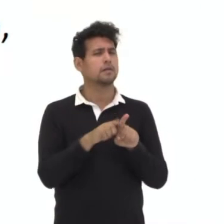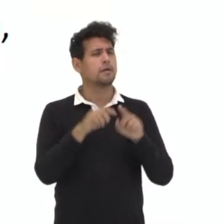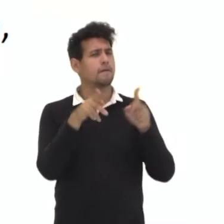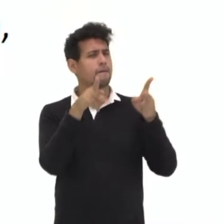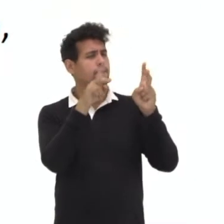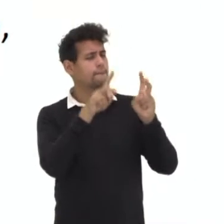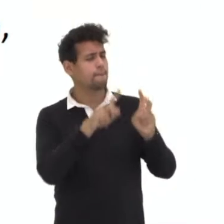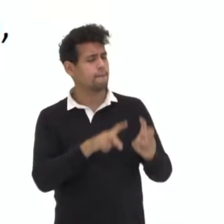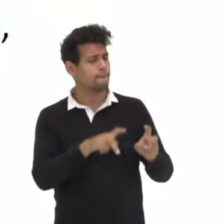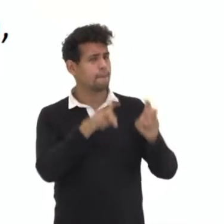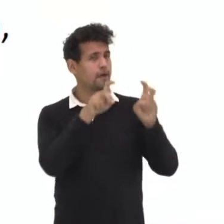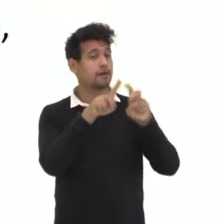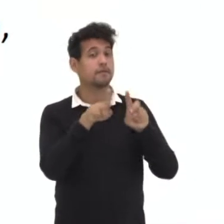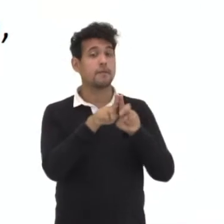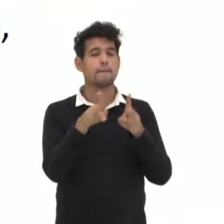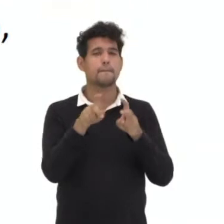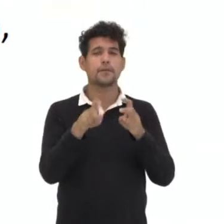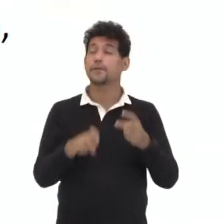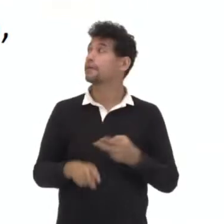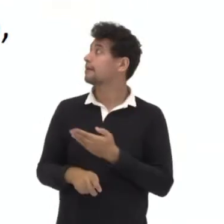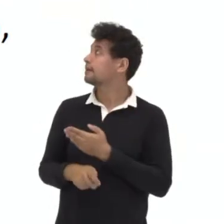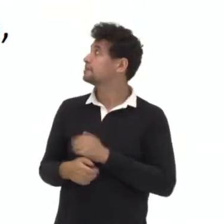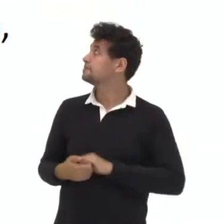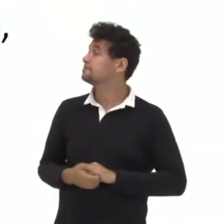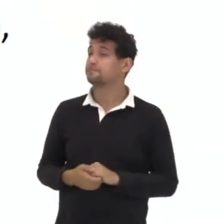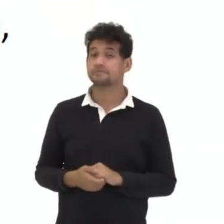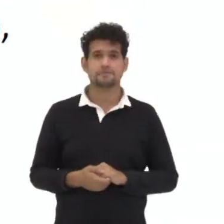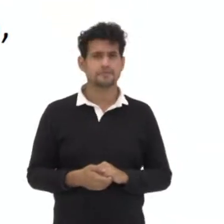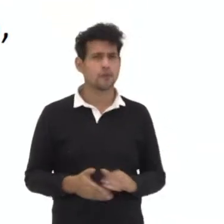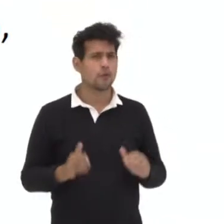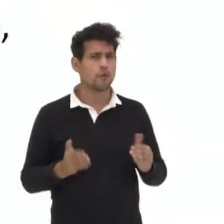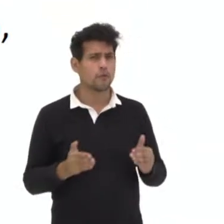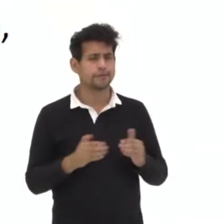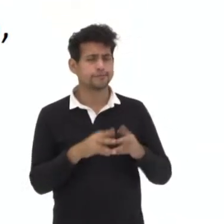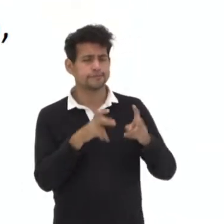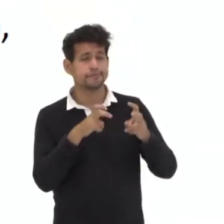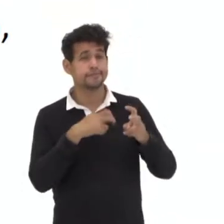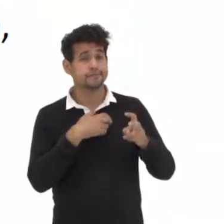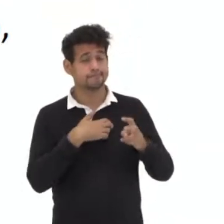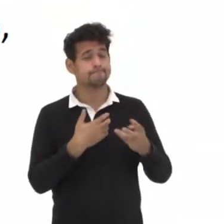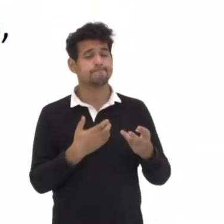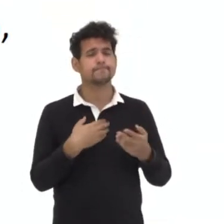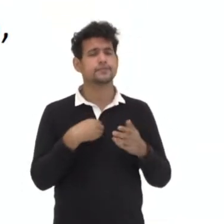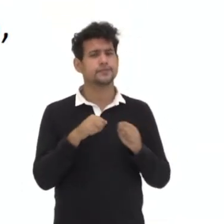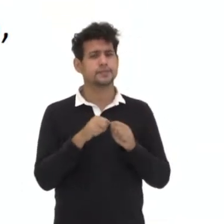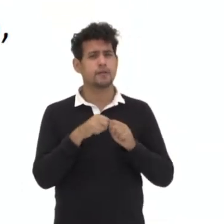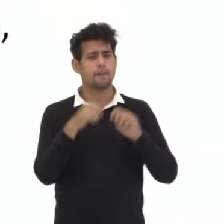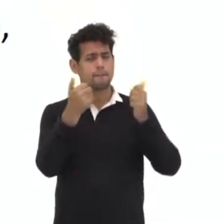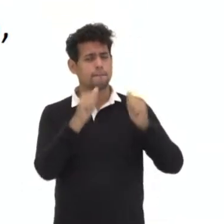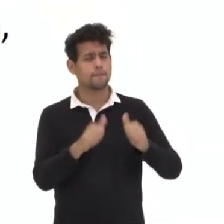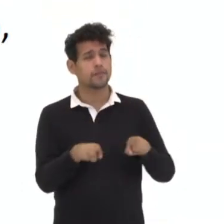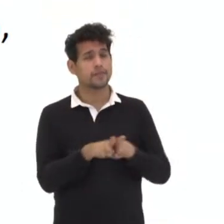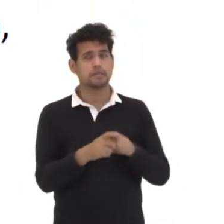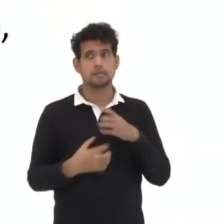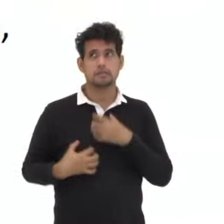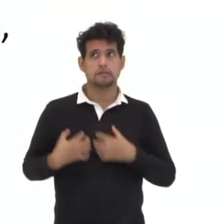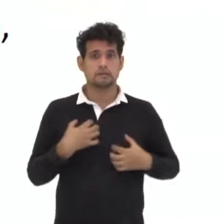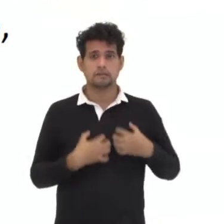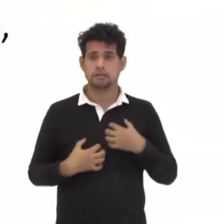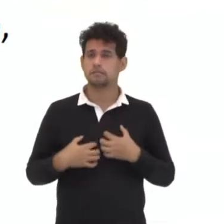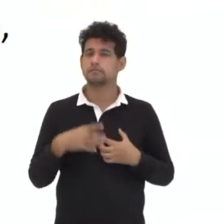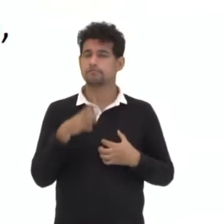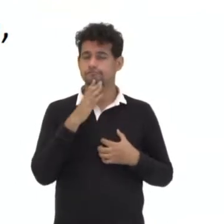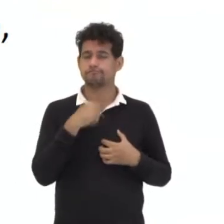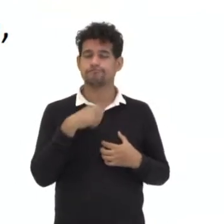observador. Note que aqui, hoje, revendo minhas atitudes, verifico também que estava aflito, reconheço